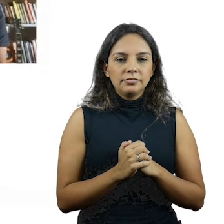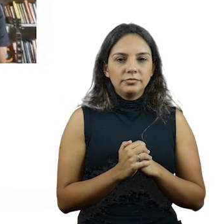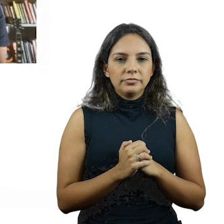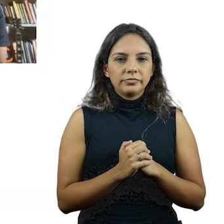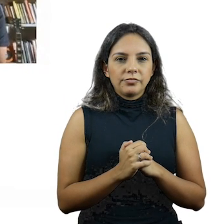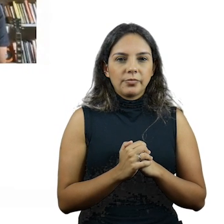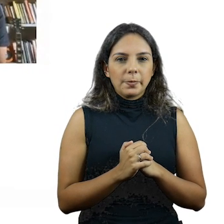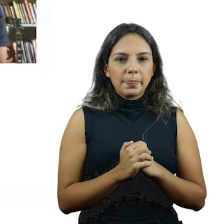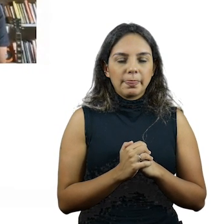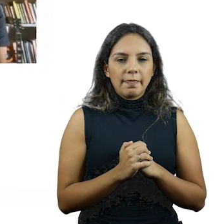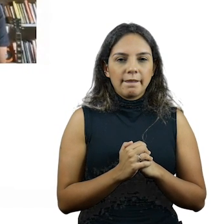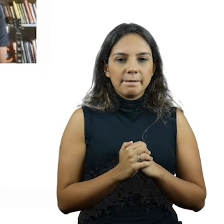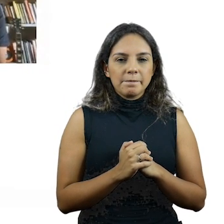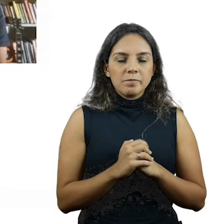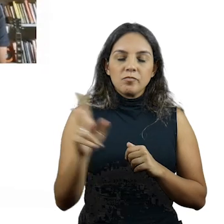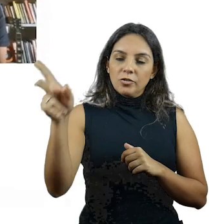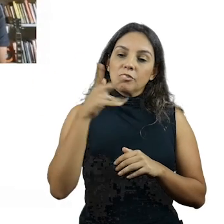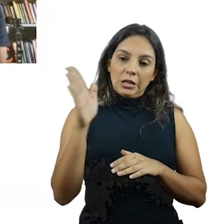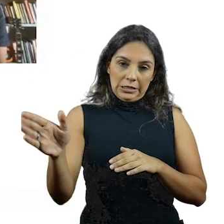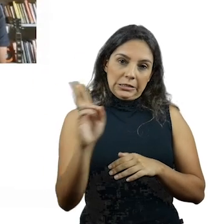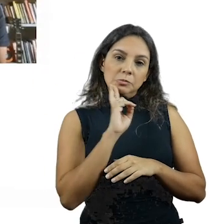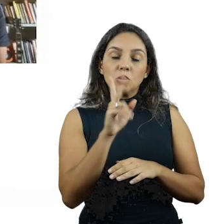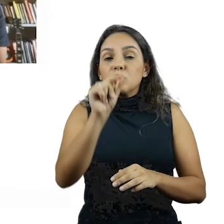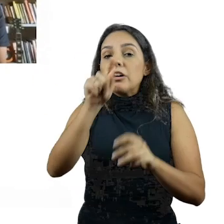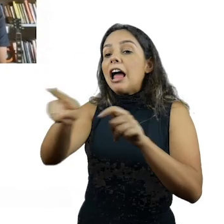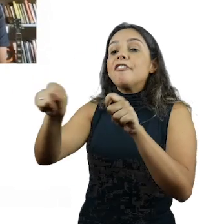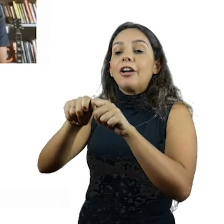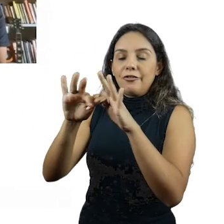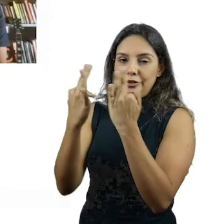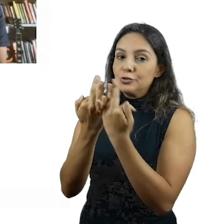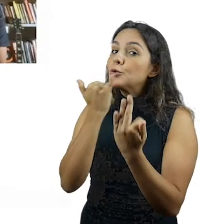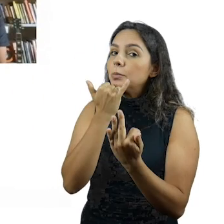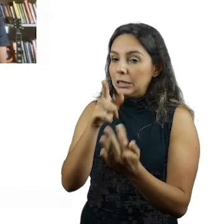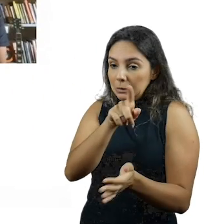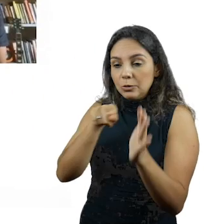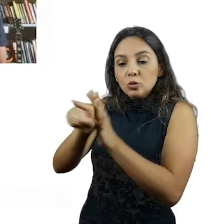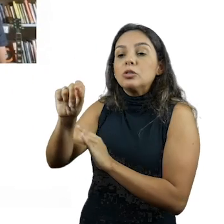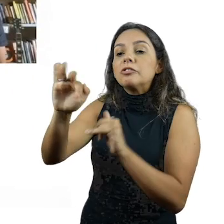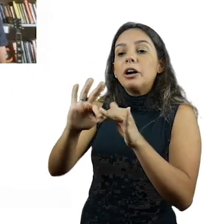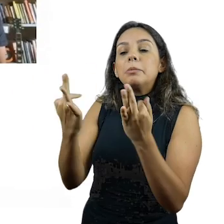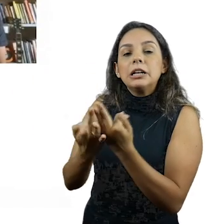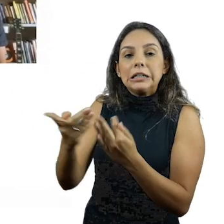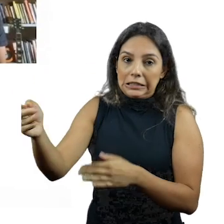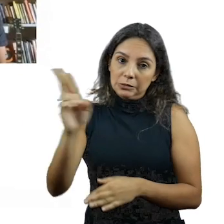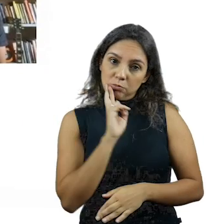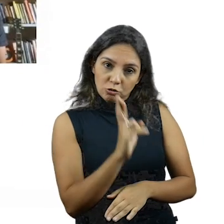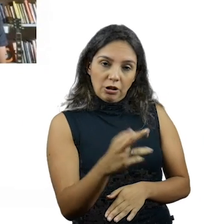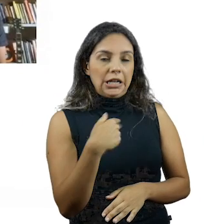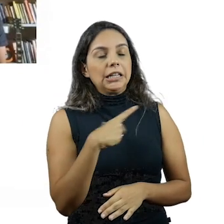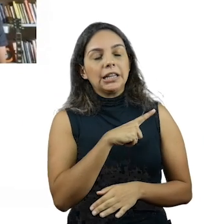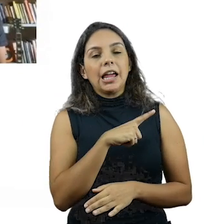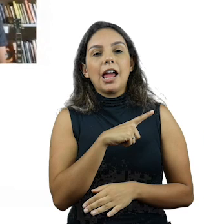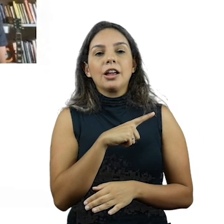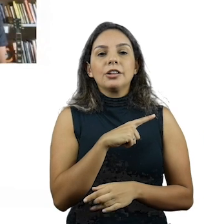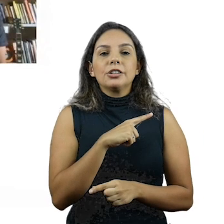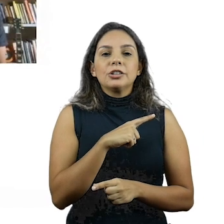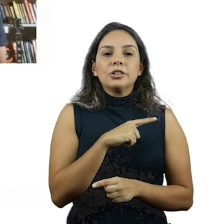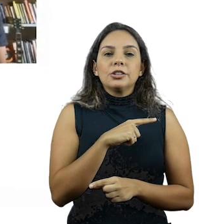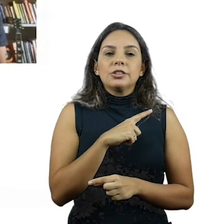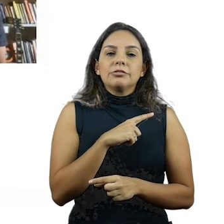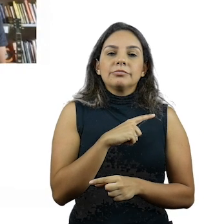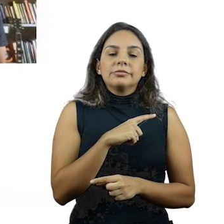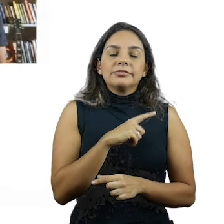Olha, Afonso, eu tenho tentado ficar assim, a gente acaba descobrindo os pequenos prazeres pequenos,